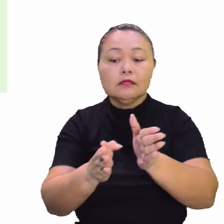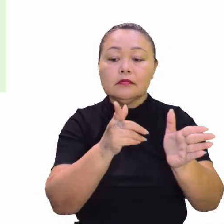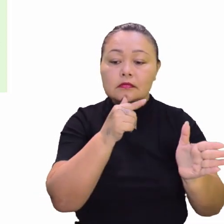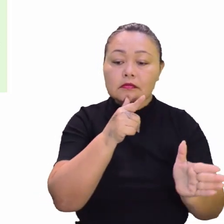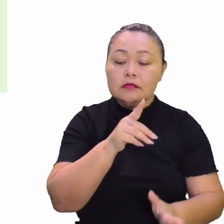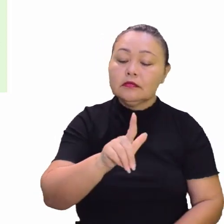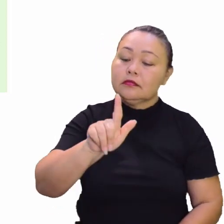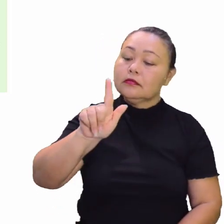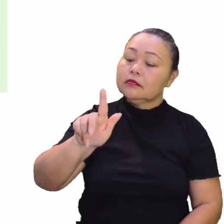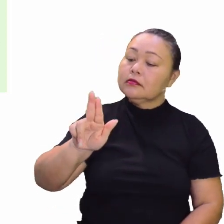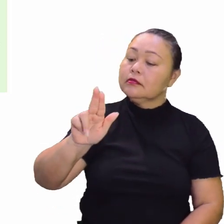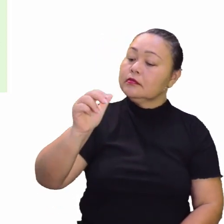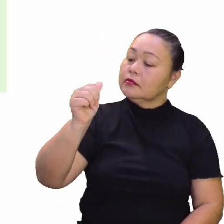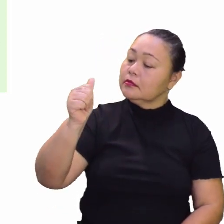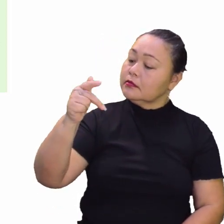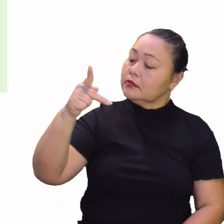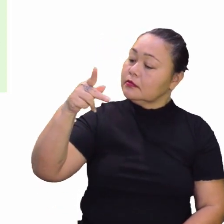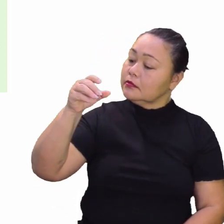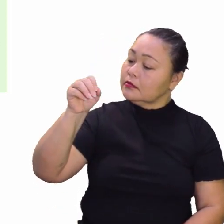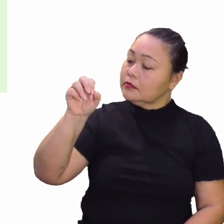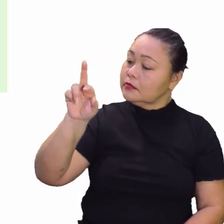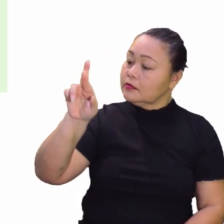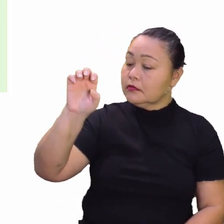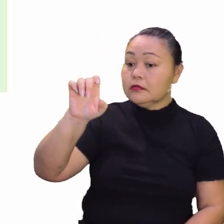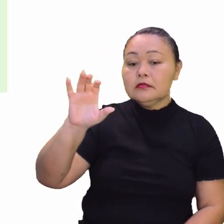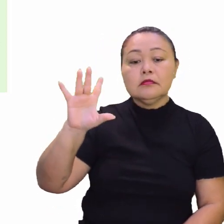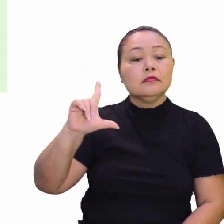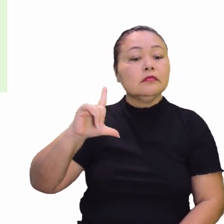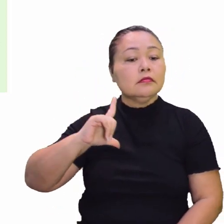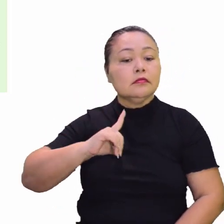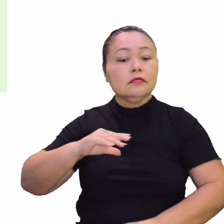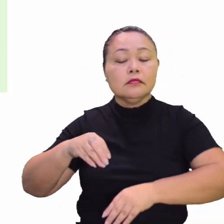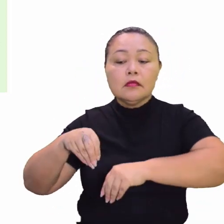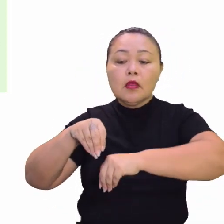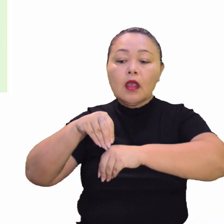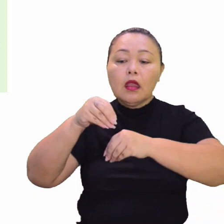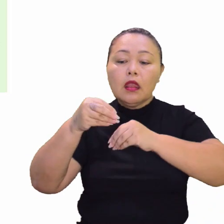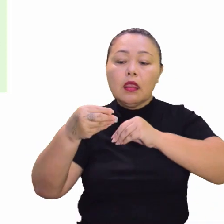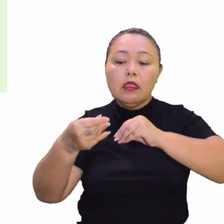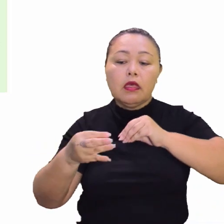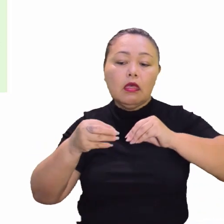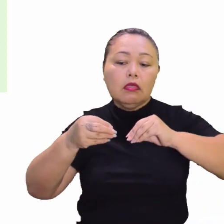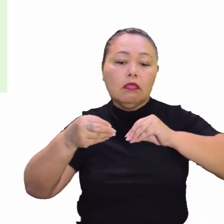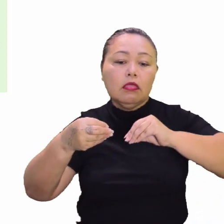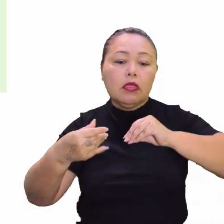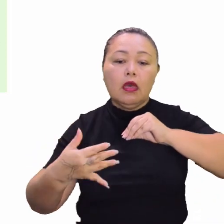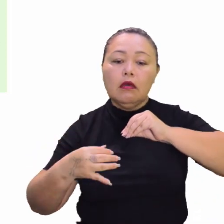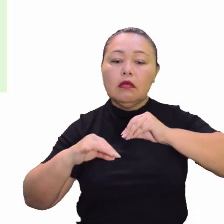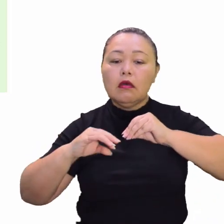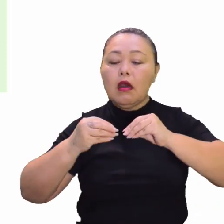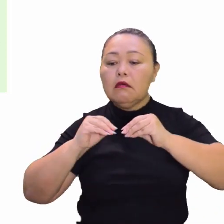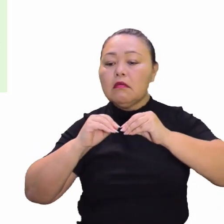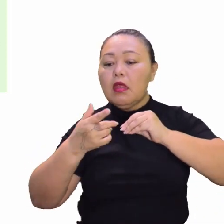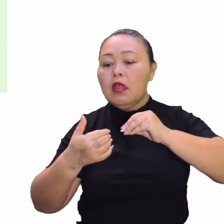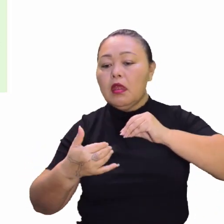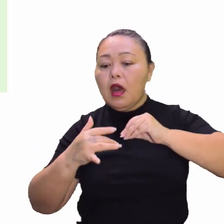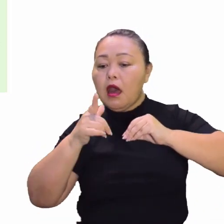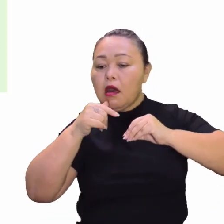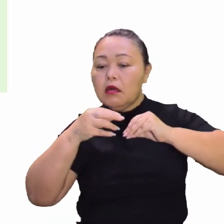Madeira e Guaporé. Crescem em solos pobres,